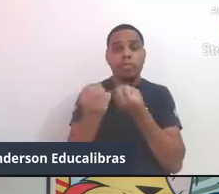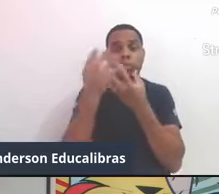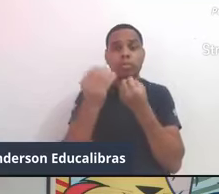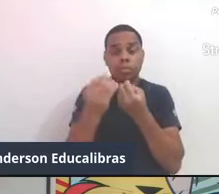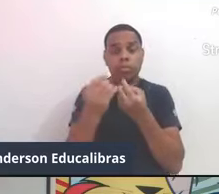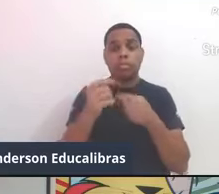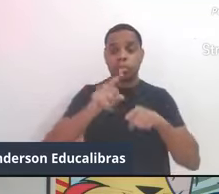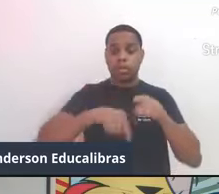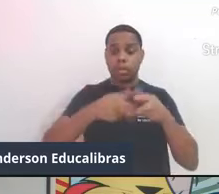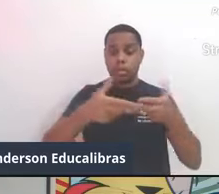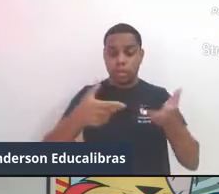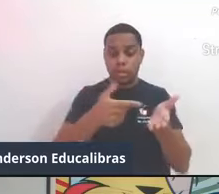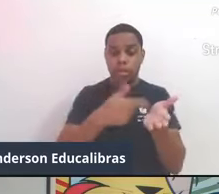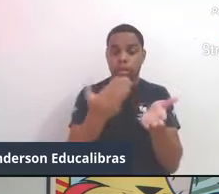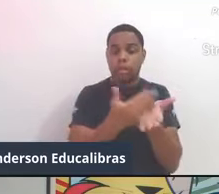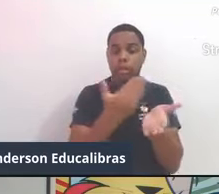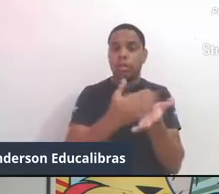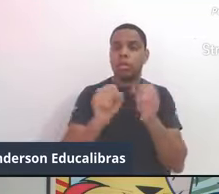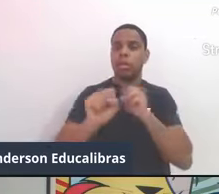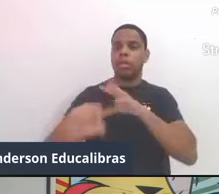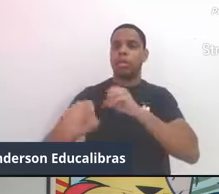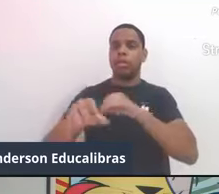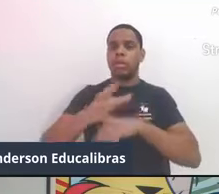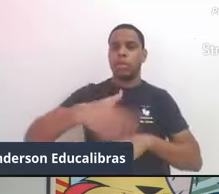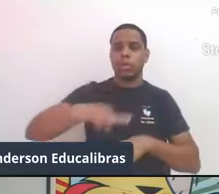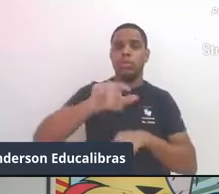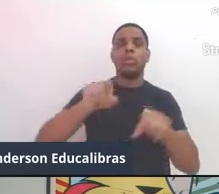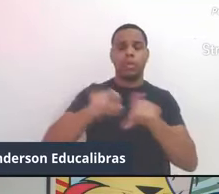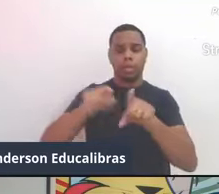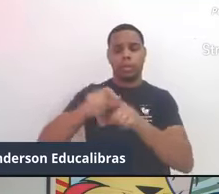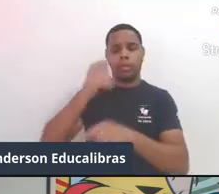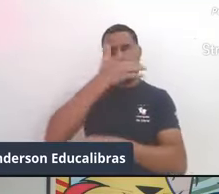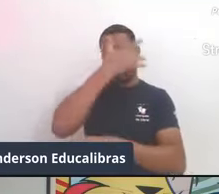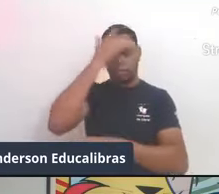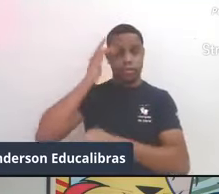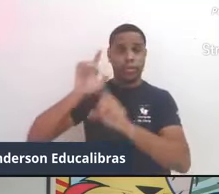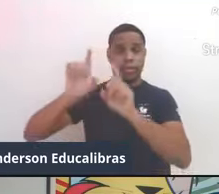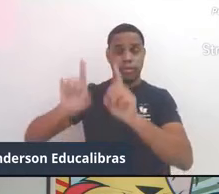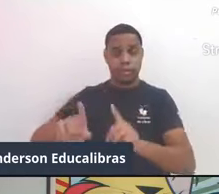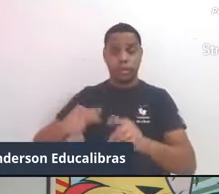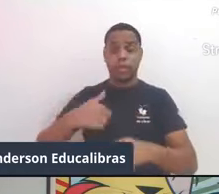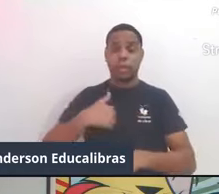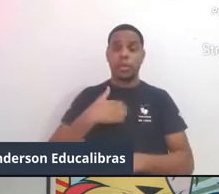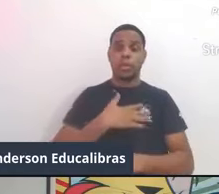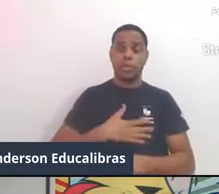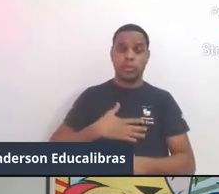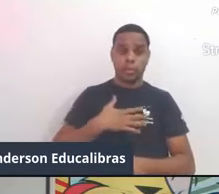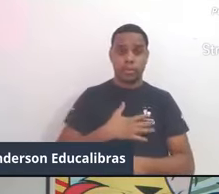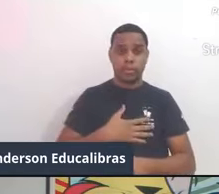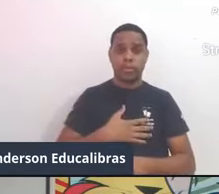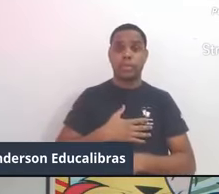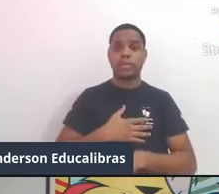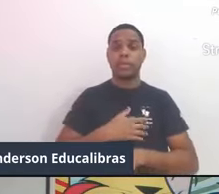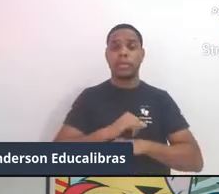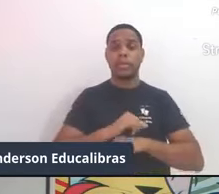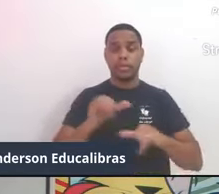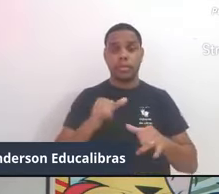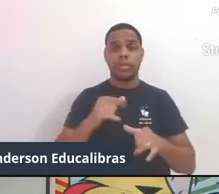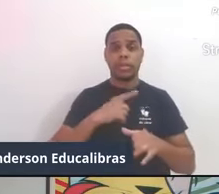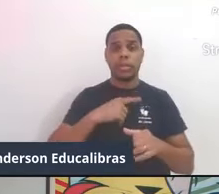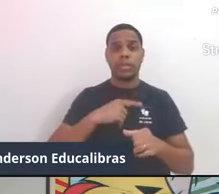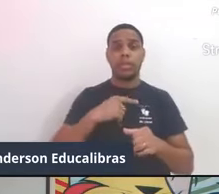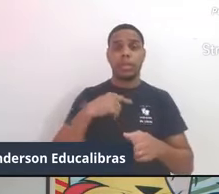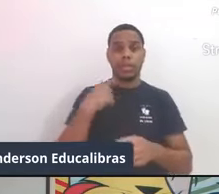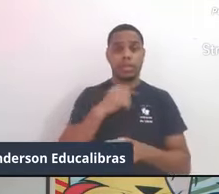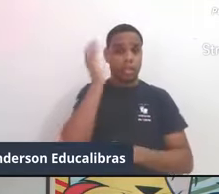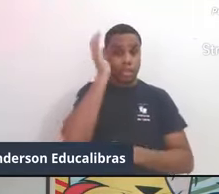todo educativo para todos, inclusive para as pessoas com deficiência. Mas eu gostaria de ressaltar as diversas atividades que